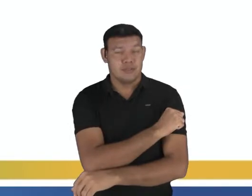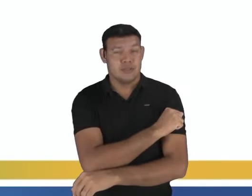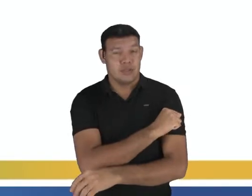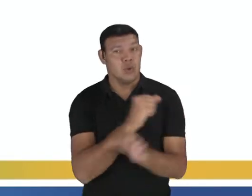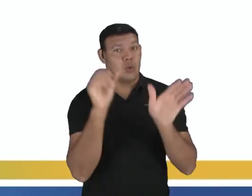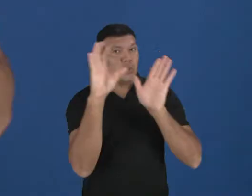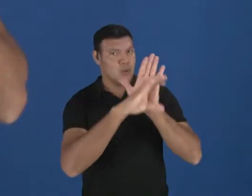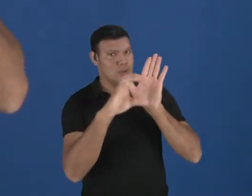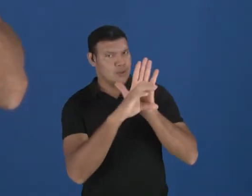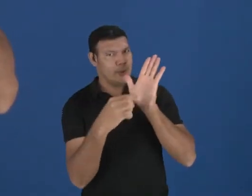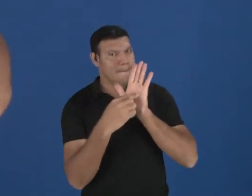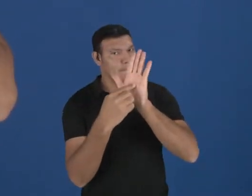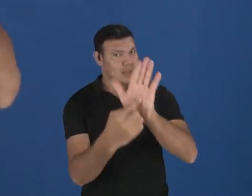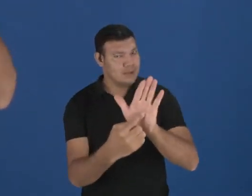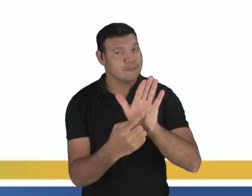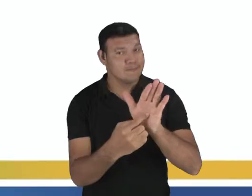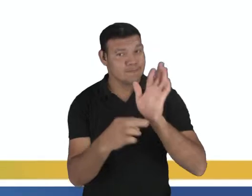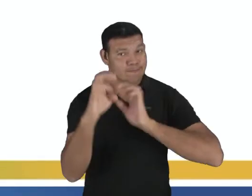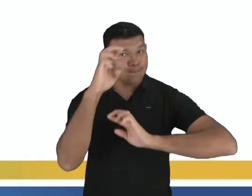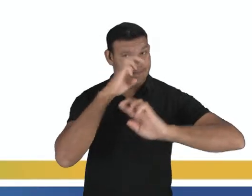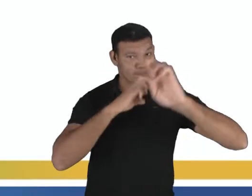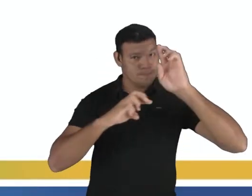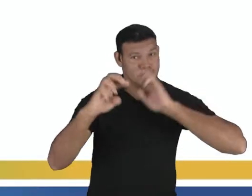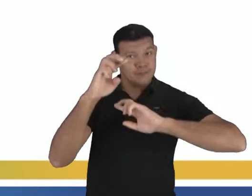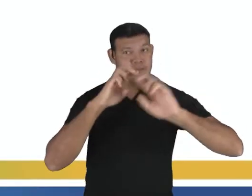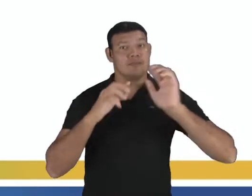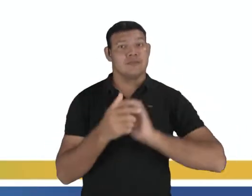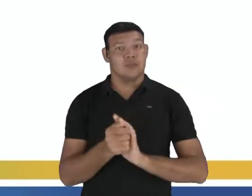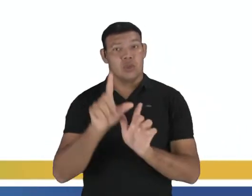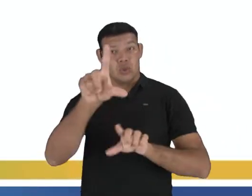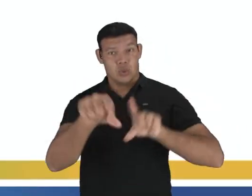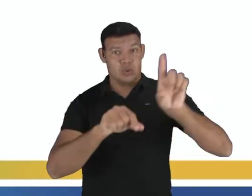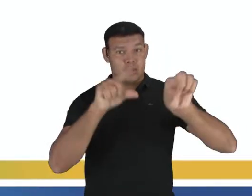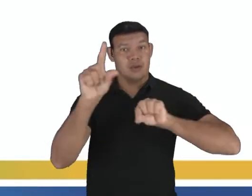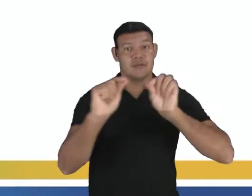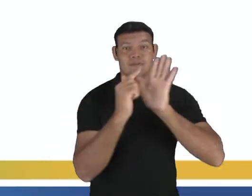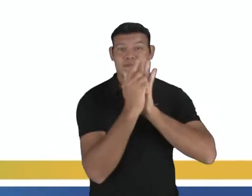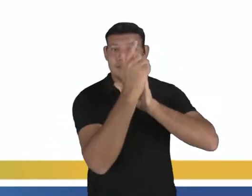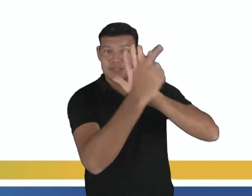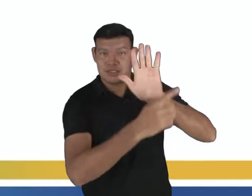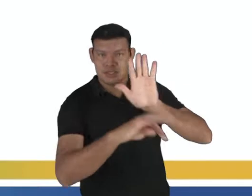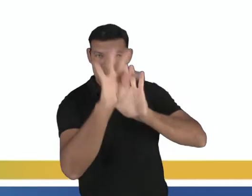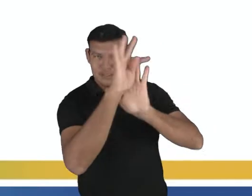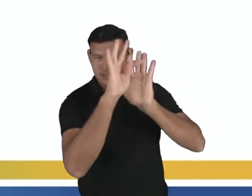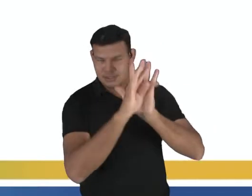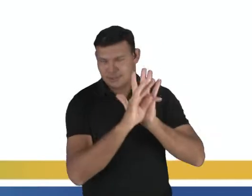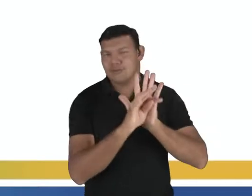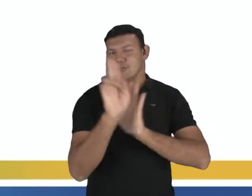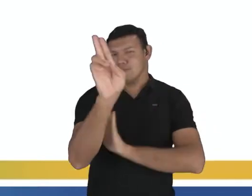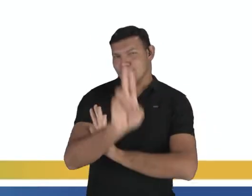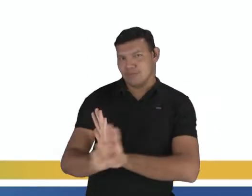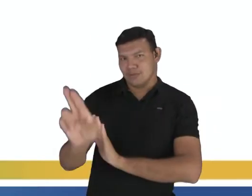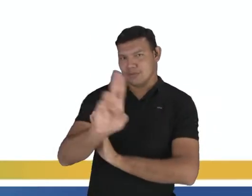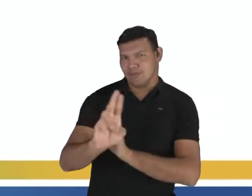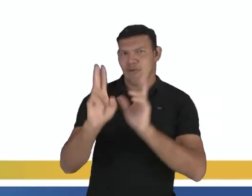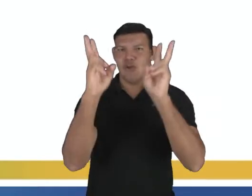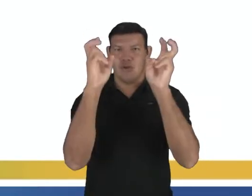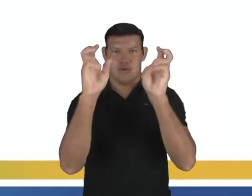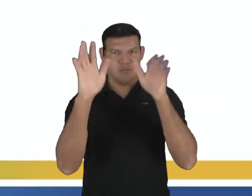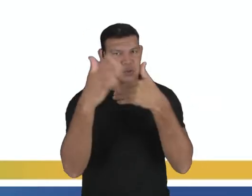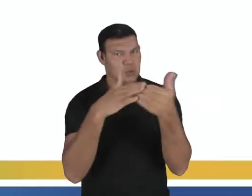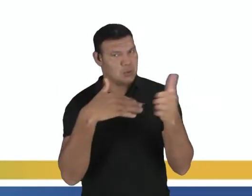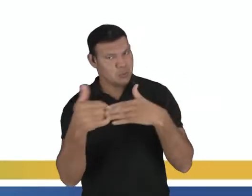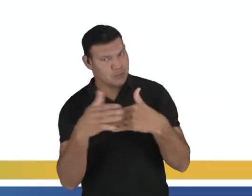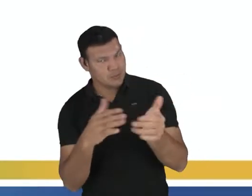no conceito, nós vamos observar que para escolhermos um gênero textual, para trabalharmos um tema,